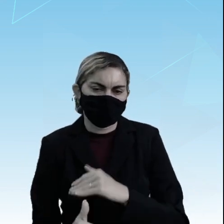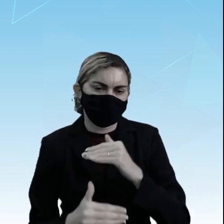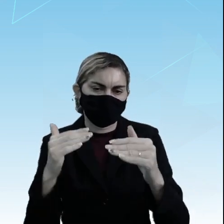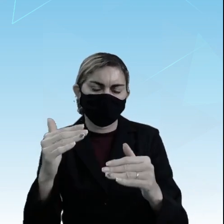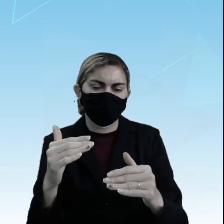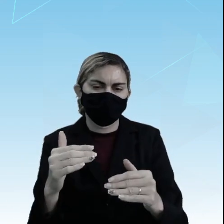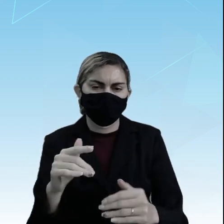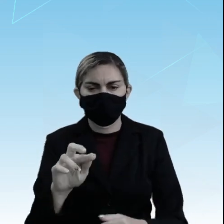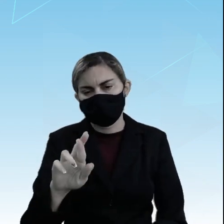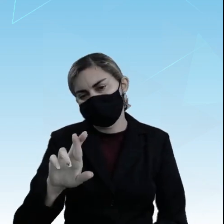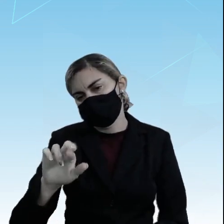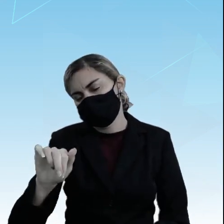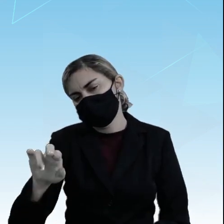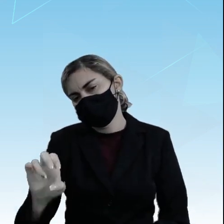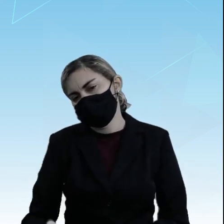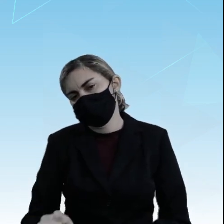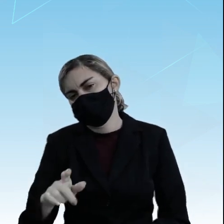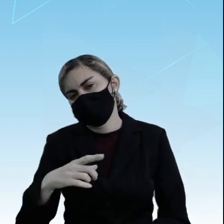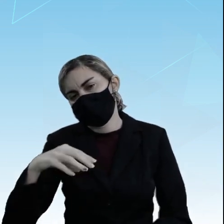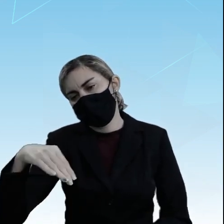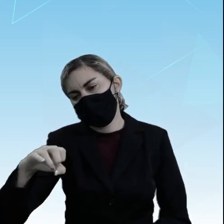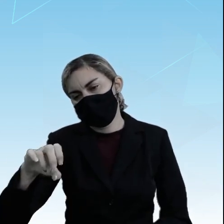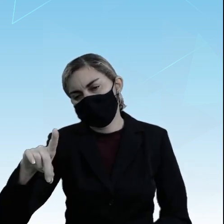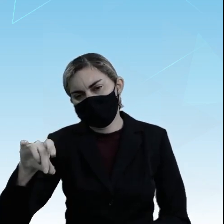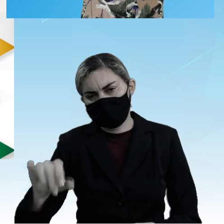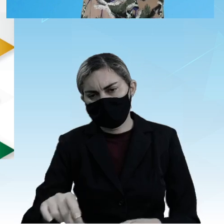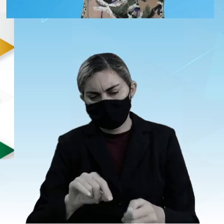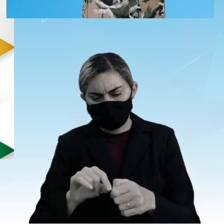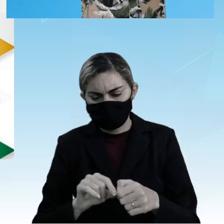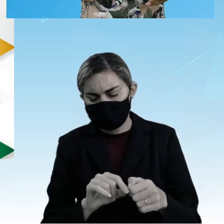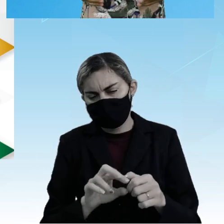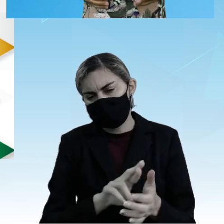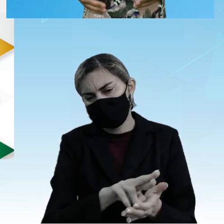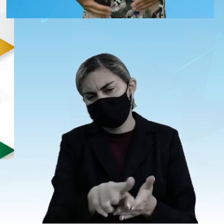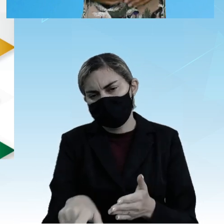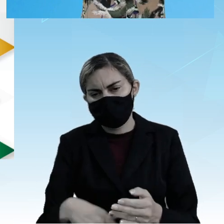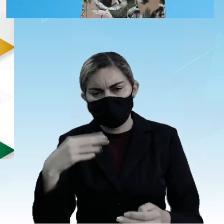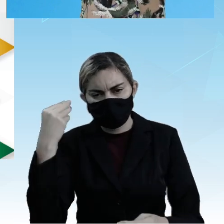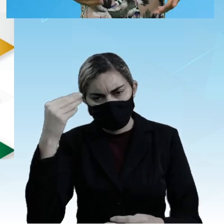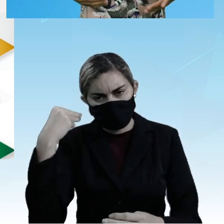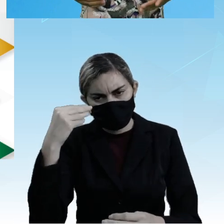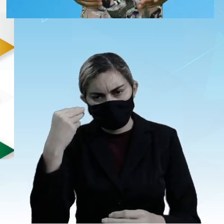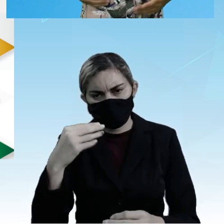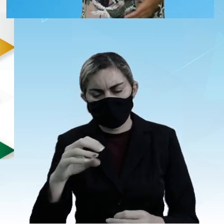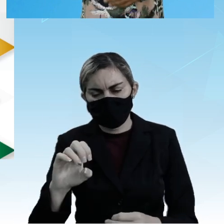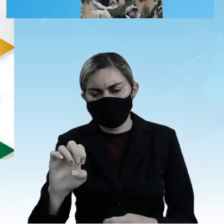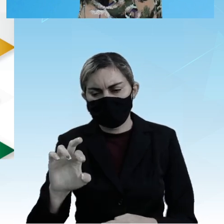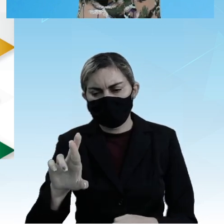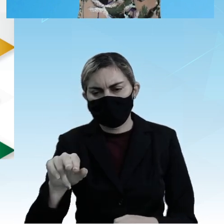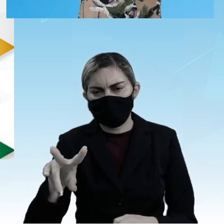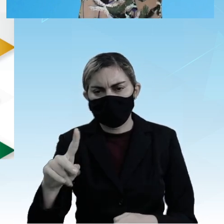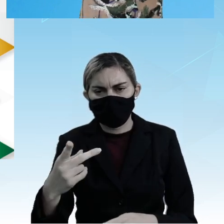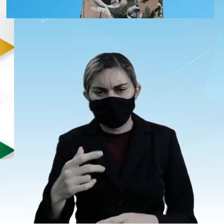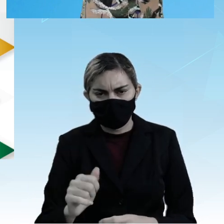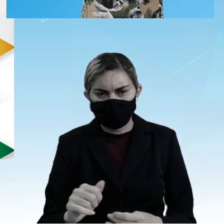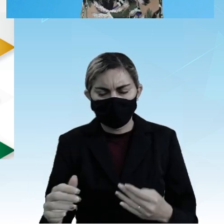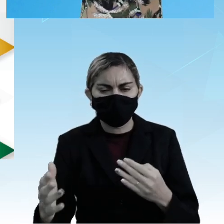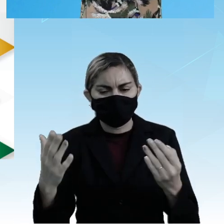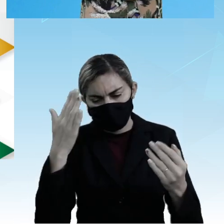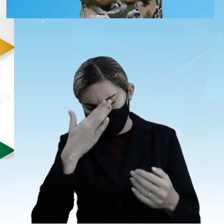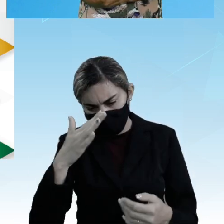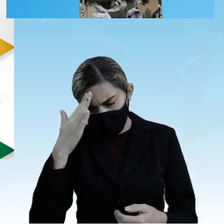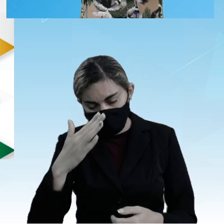é Gregor Mendel. Gregor Mendel ele realizou vários experimentos com ervilhas a fim de